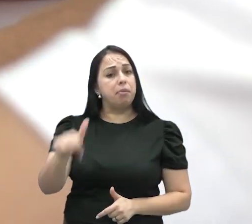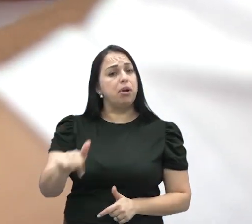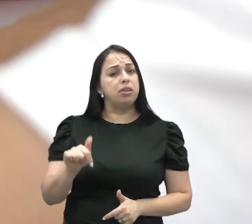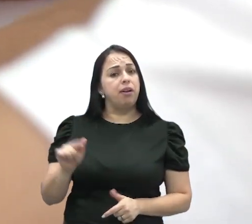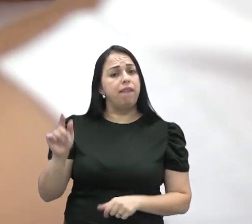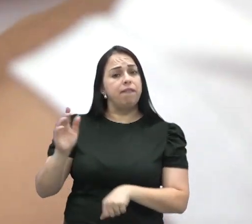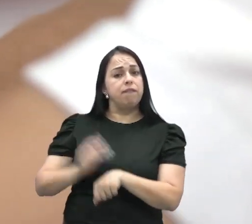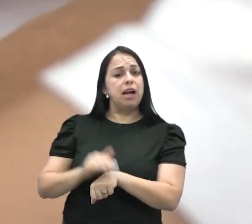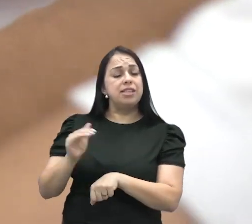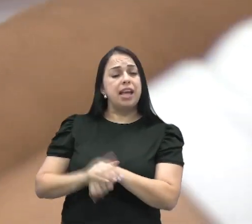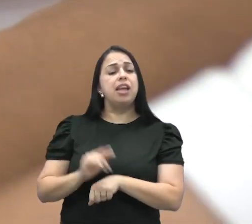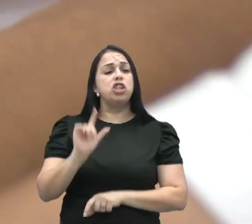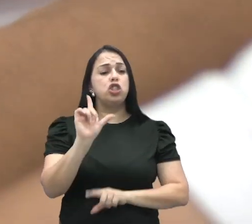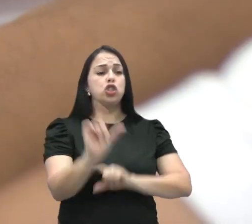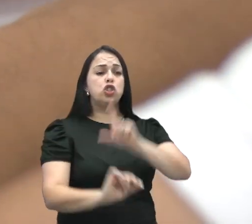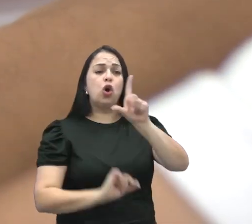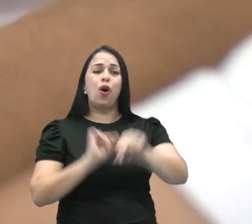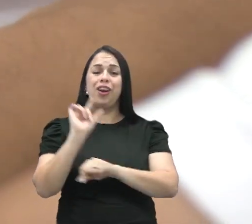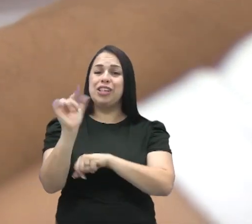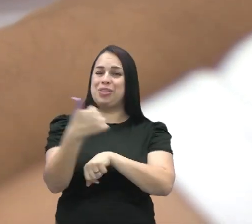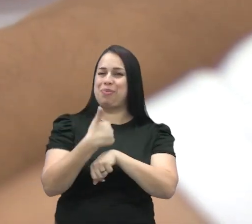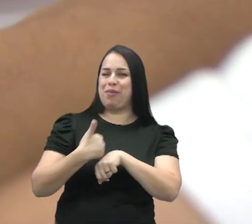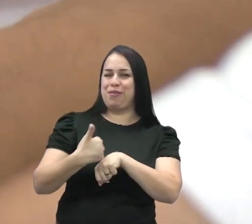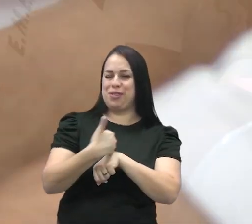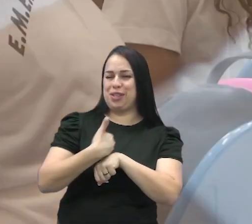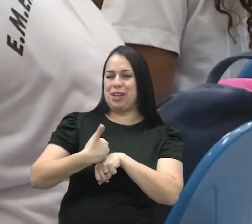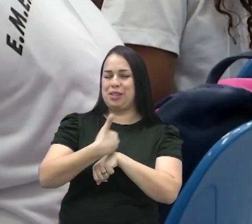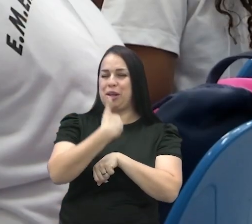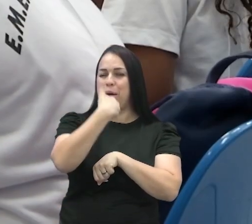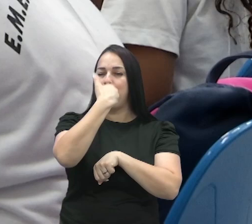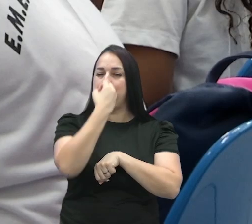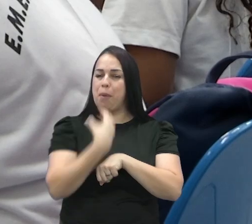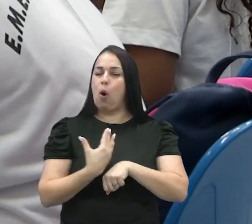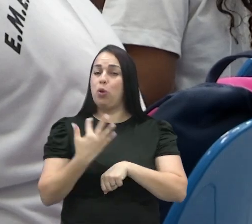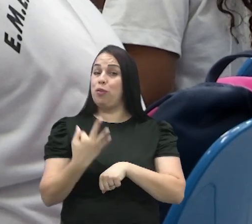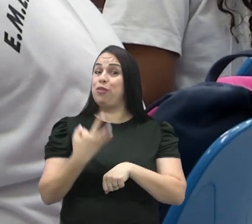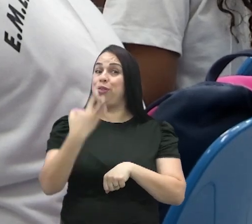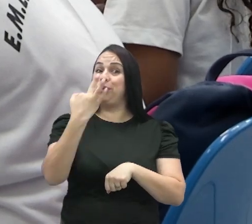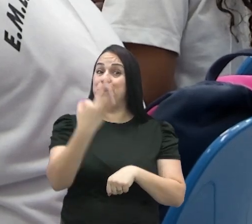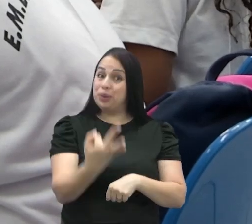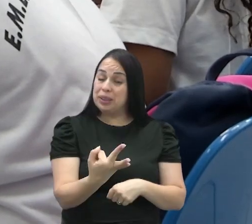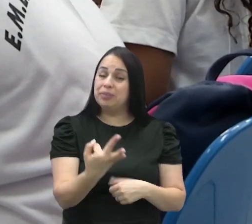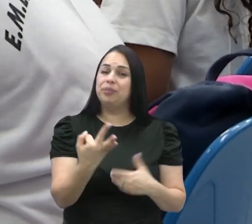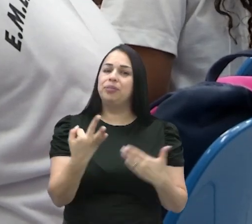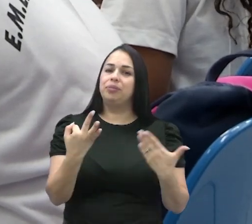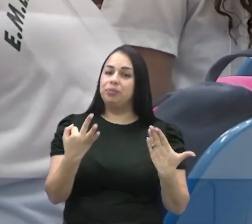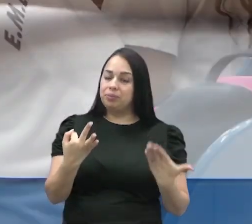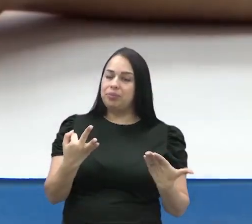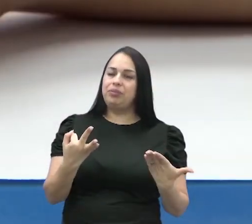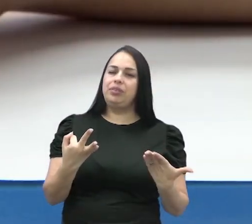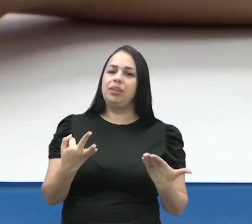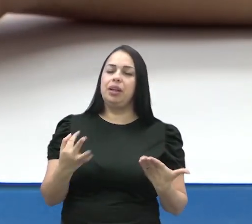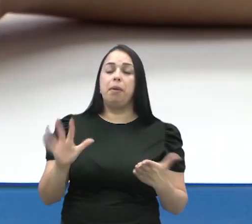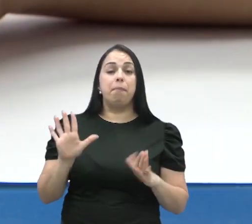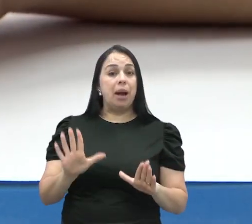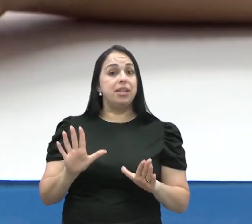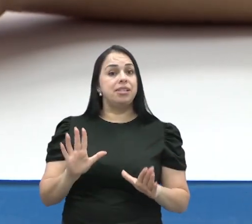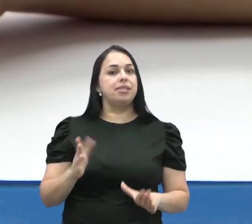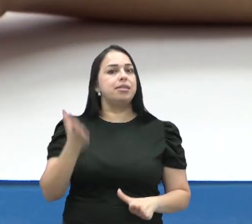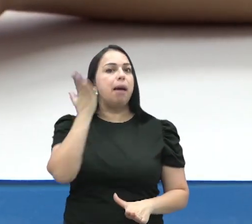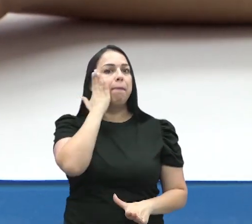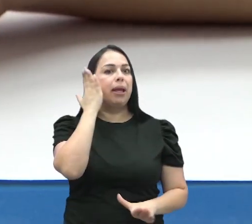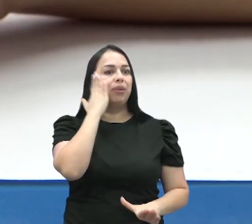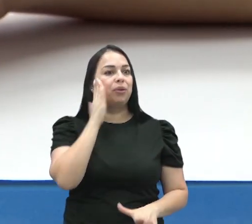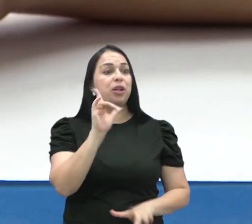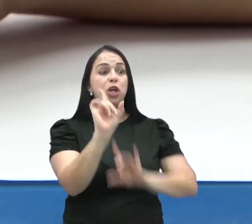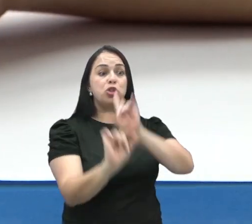daí, realizar suas escolhas futuras de uma futura profissão, de um futuro caminho, né? Com